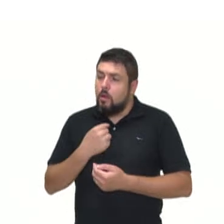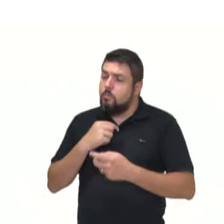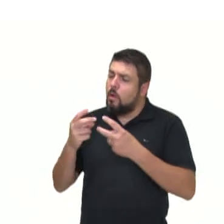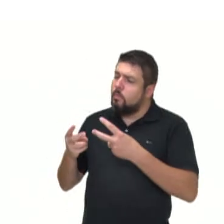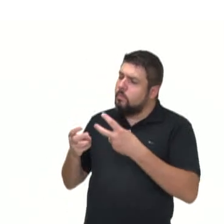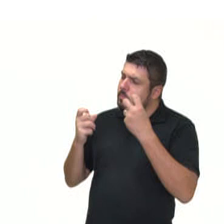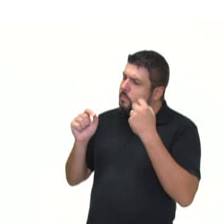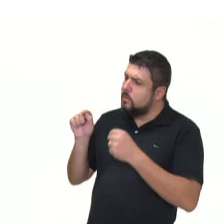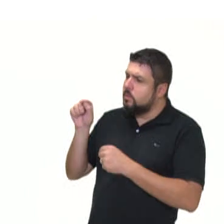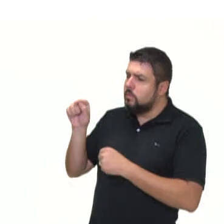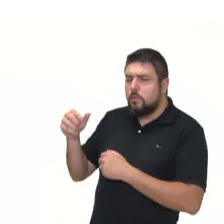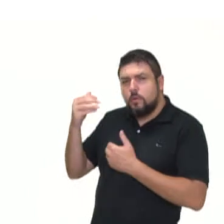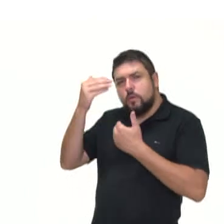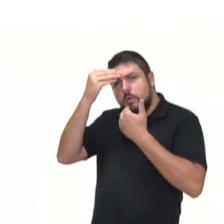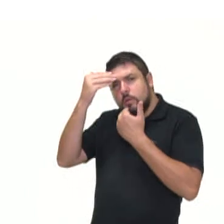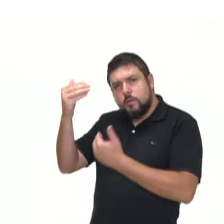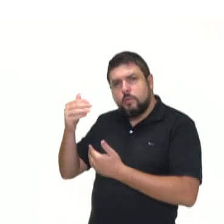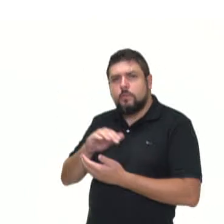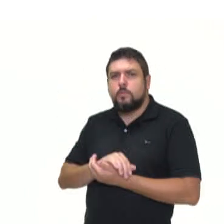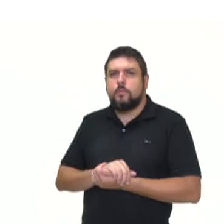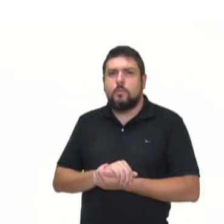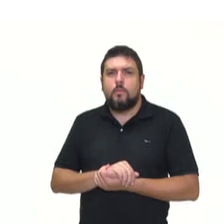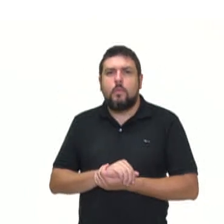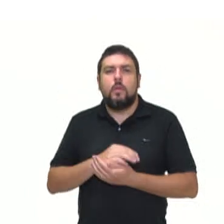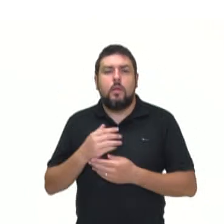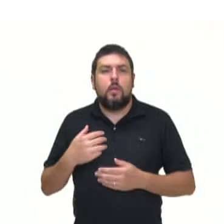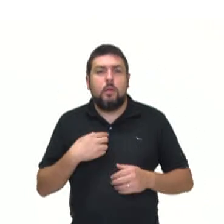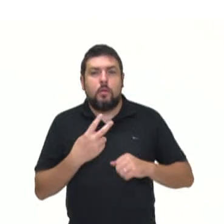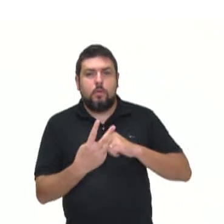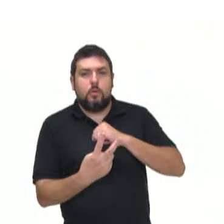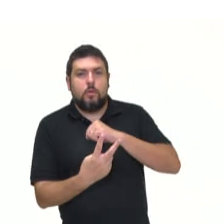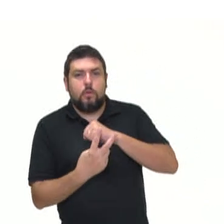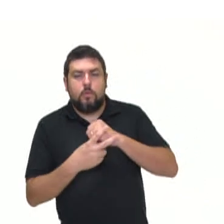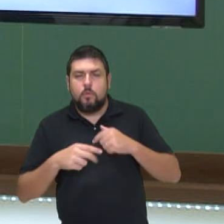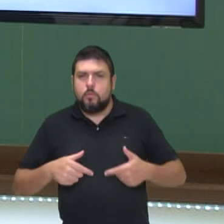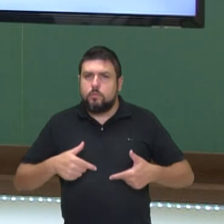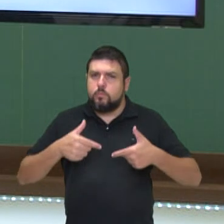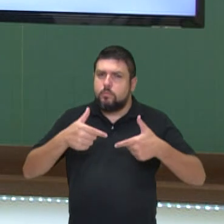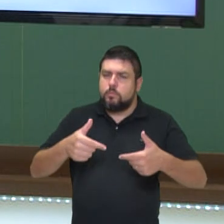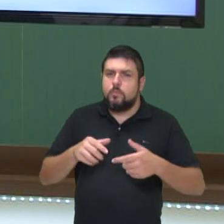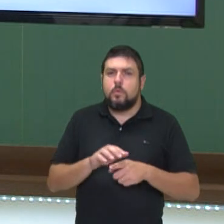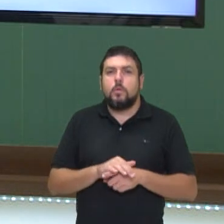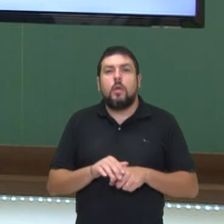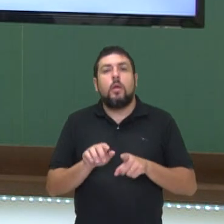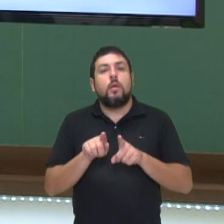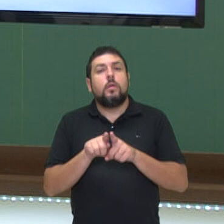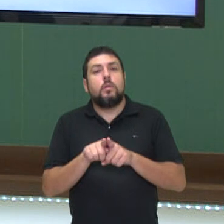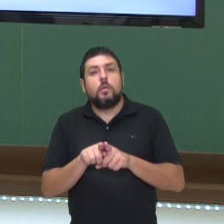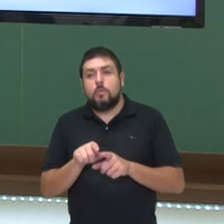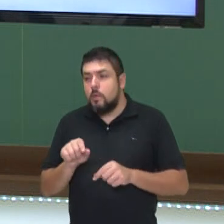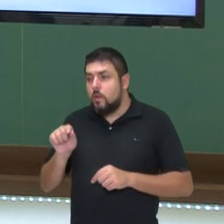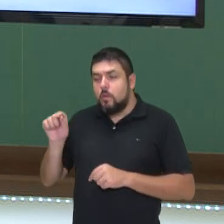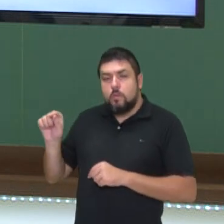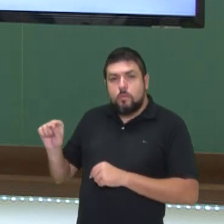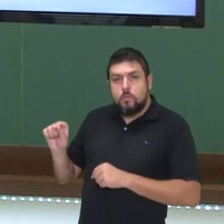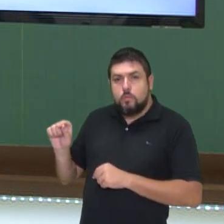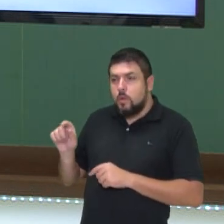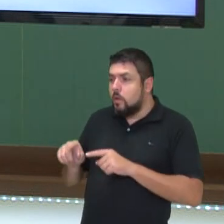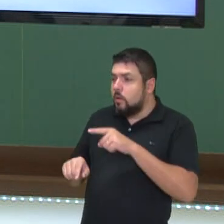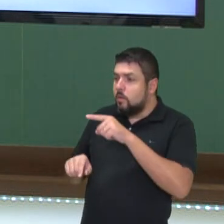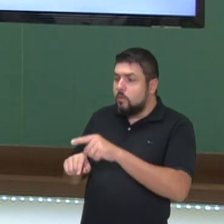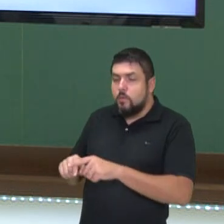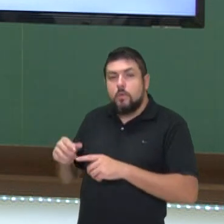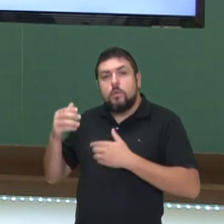verbo considerar no predicado, verbo nocional como núcleo, e também um predicativo, agora sim do objeto.